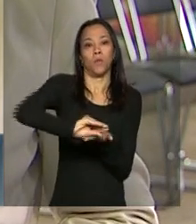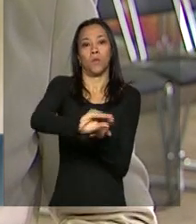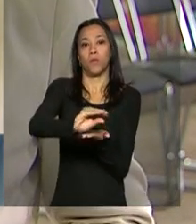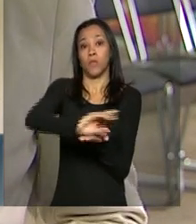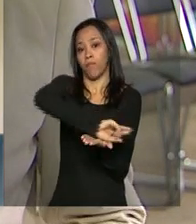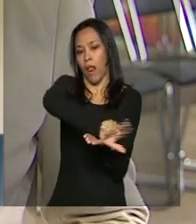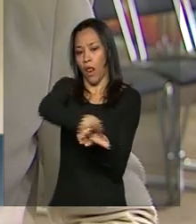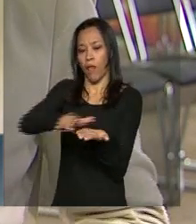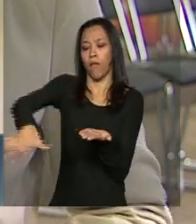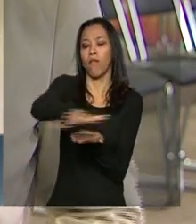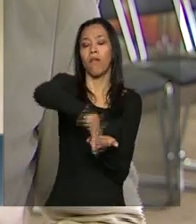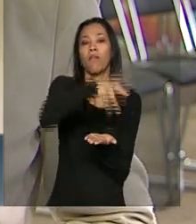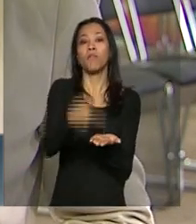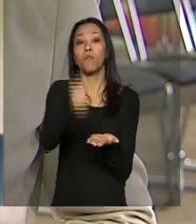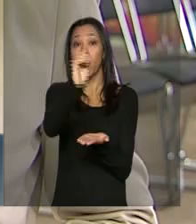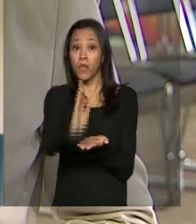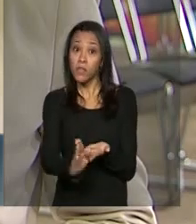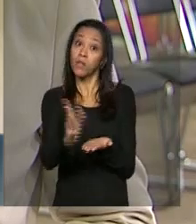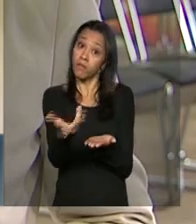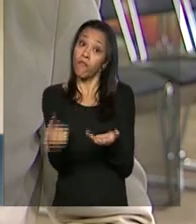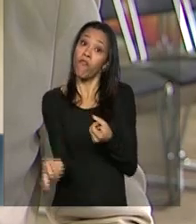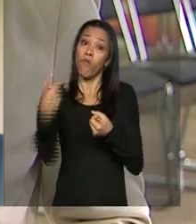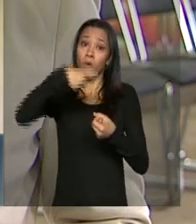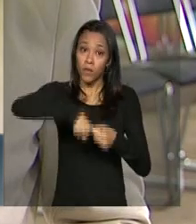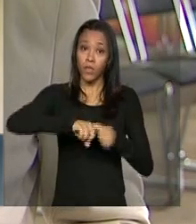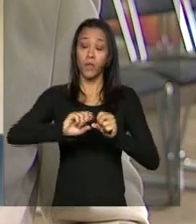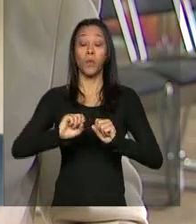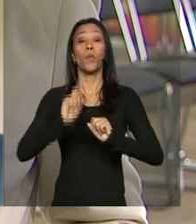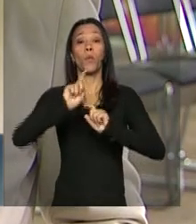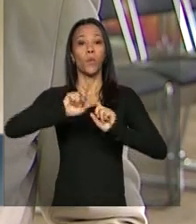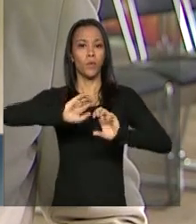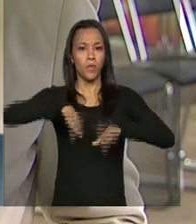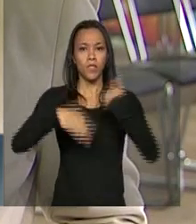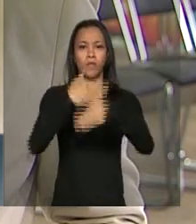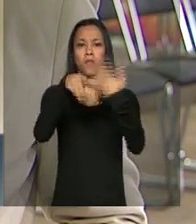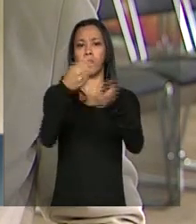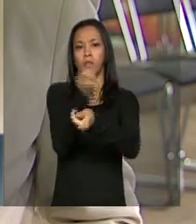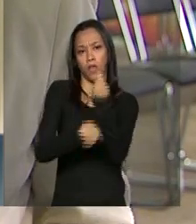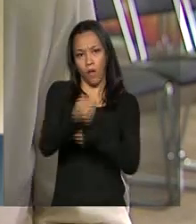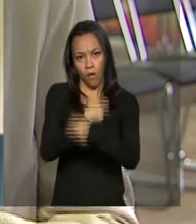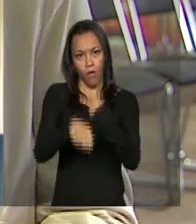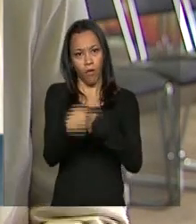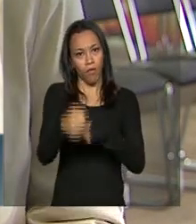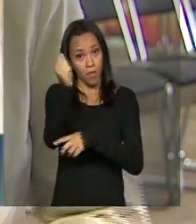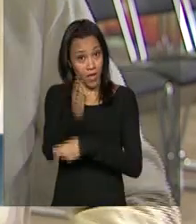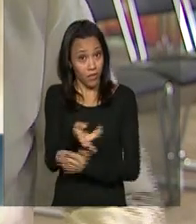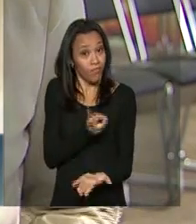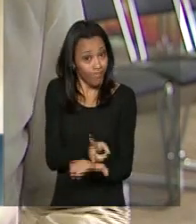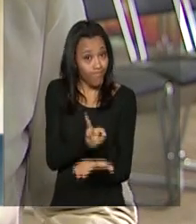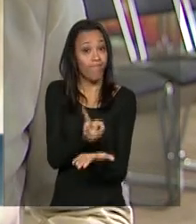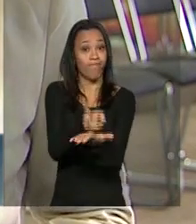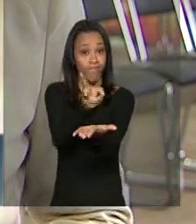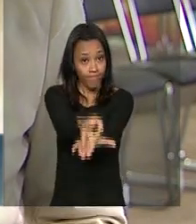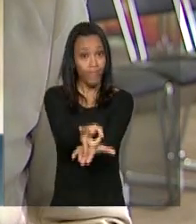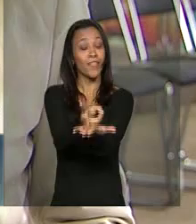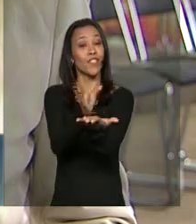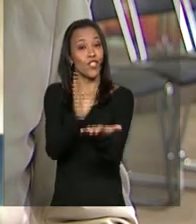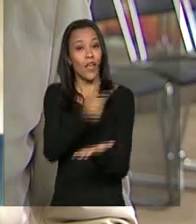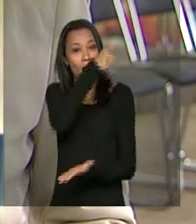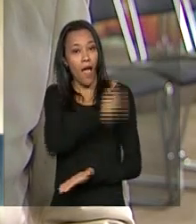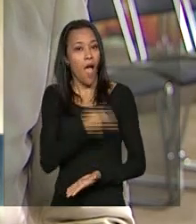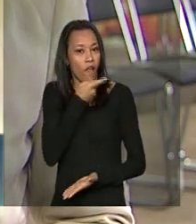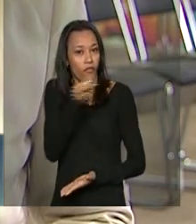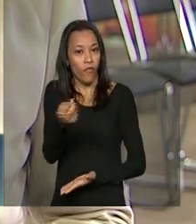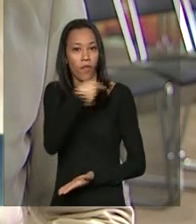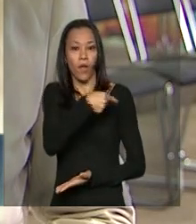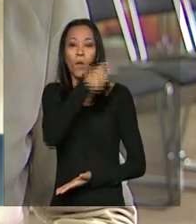país, permitindo assim a retomada do crescimento da economia brasileira de forma sustentável, como afirmou o